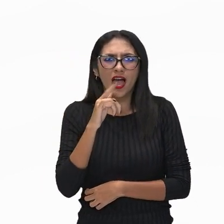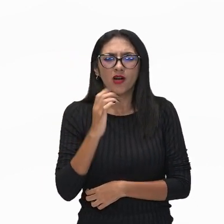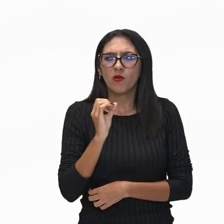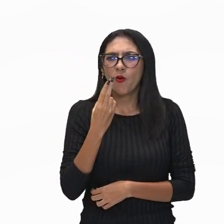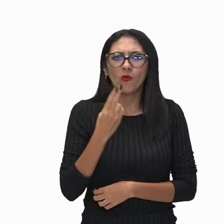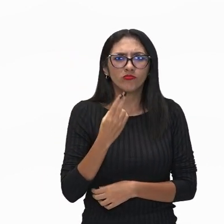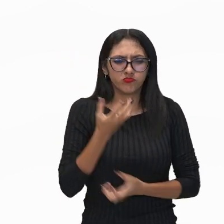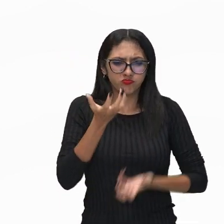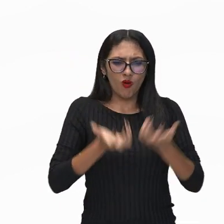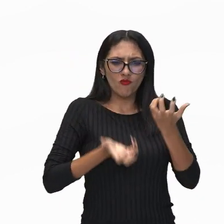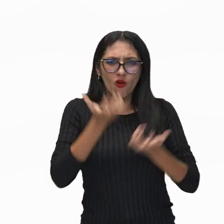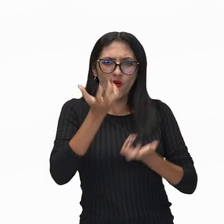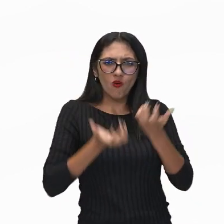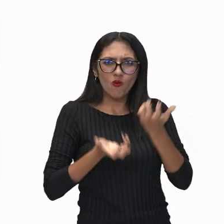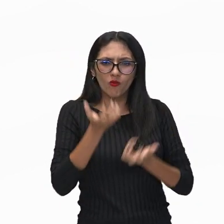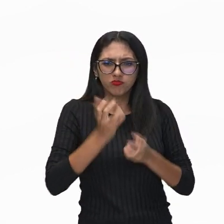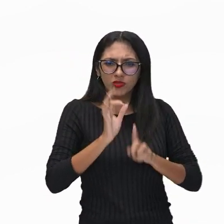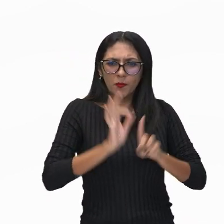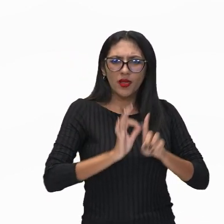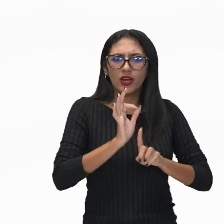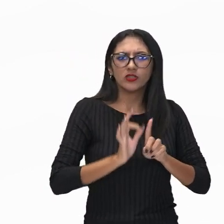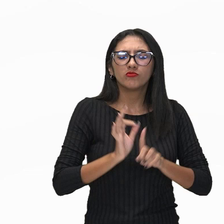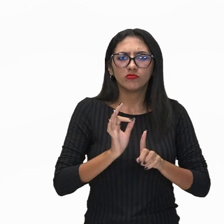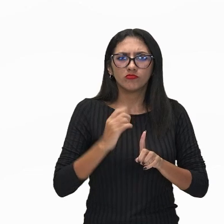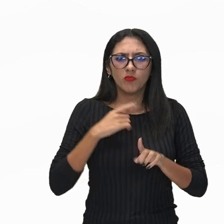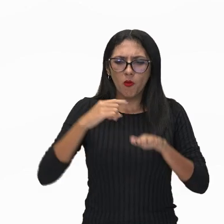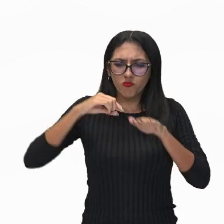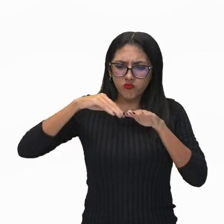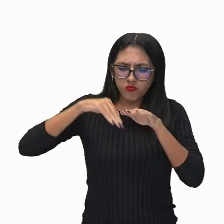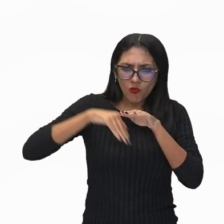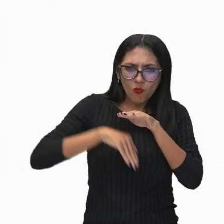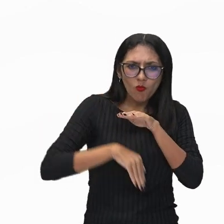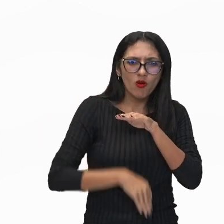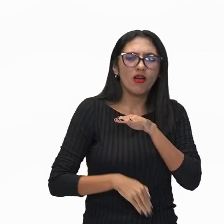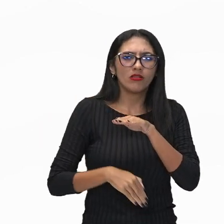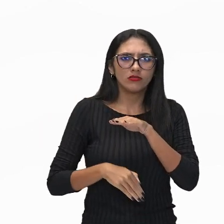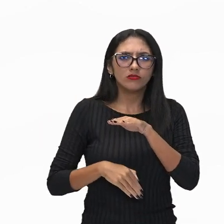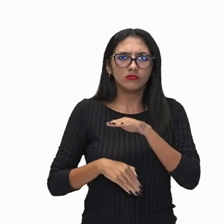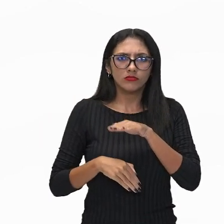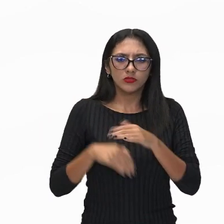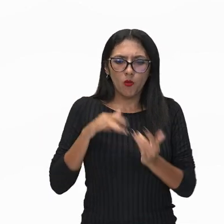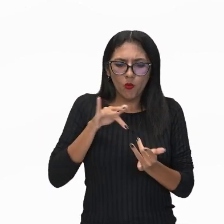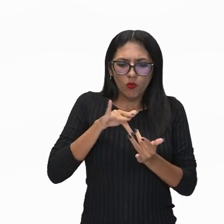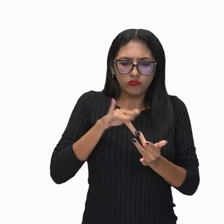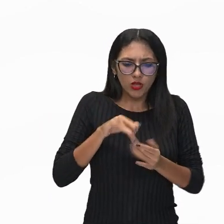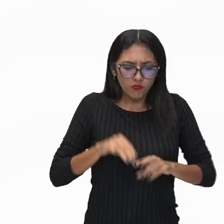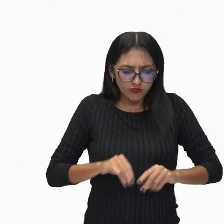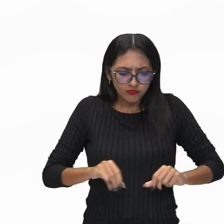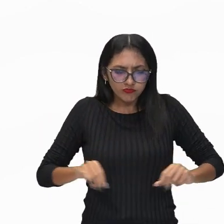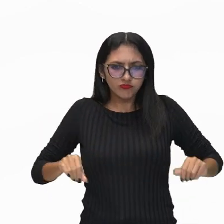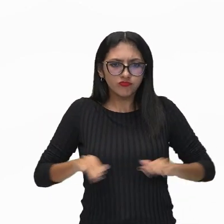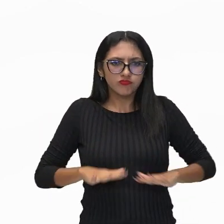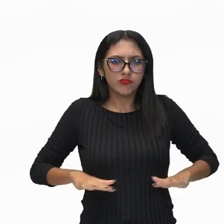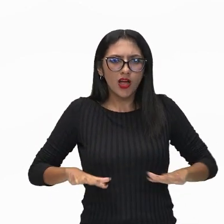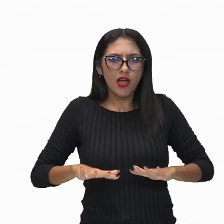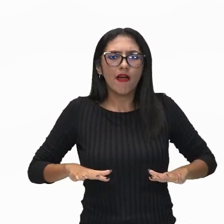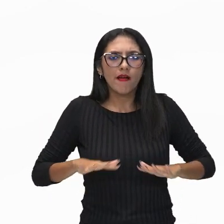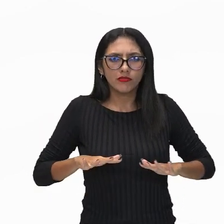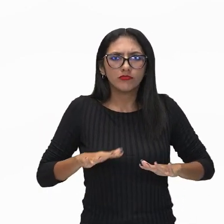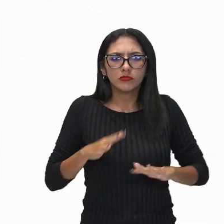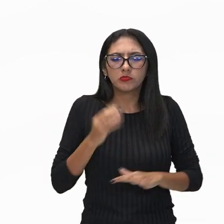numa chaleira. Mergulhei e toquei a areia na tentativa de fazer a água